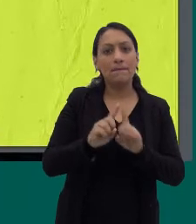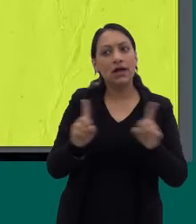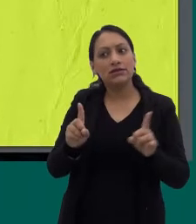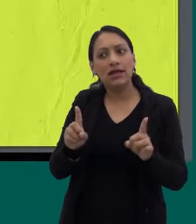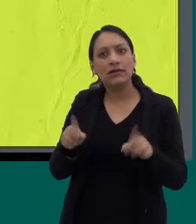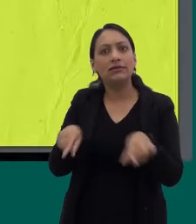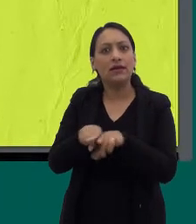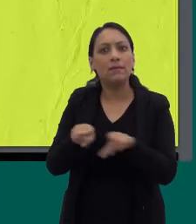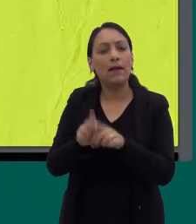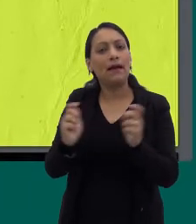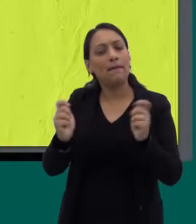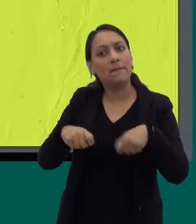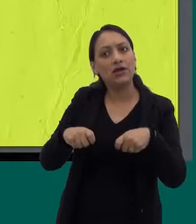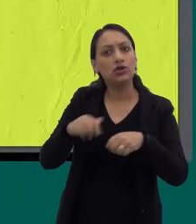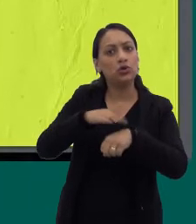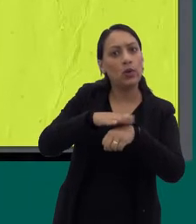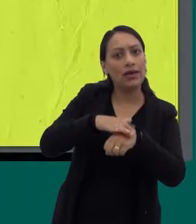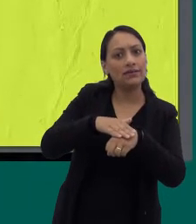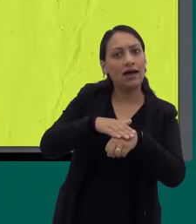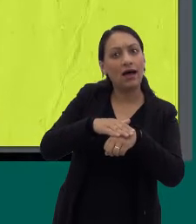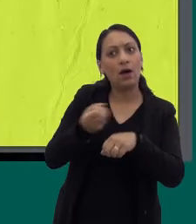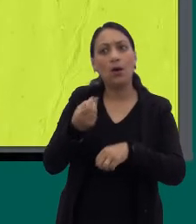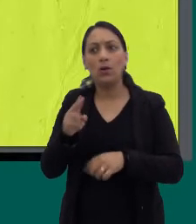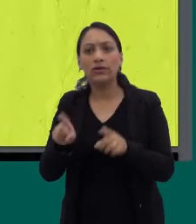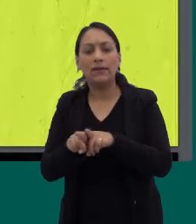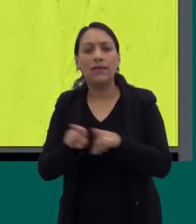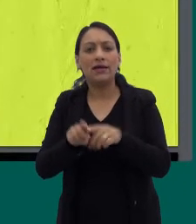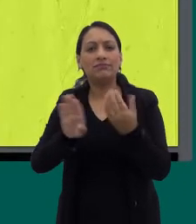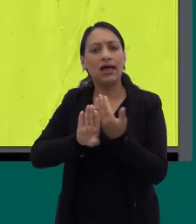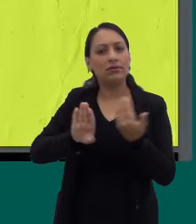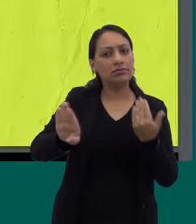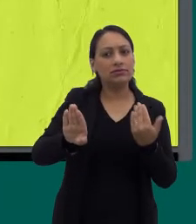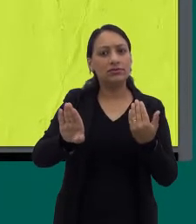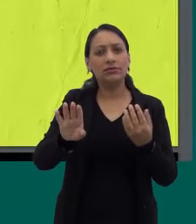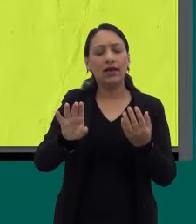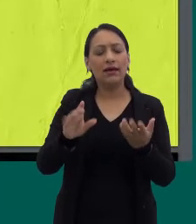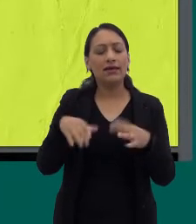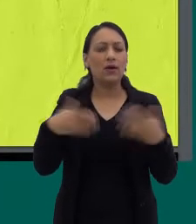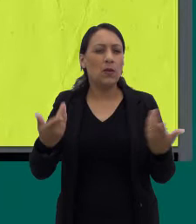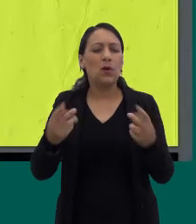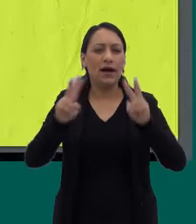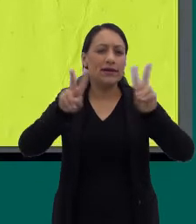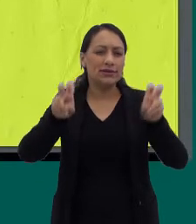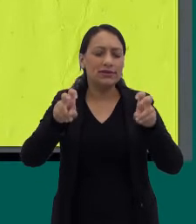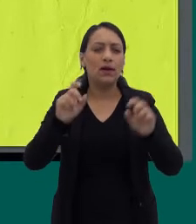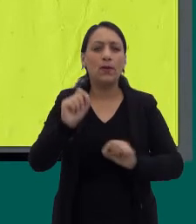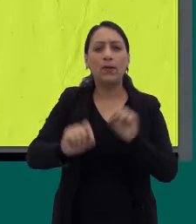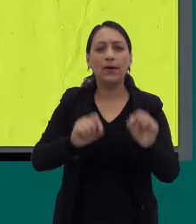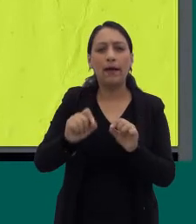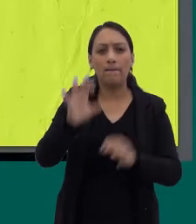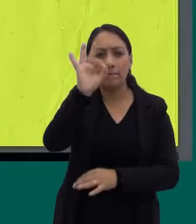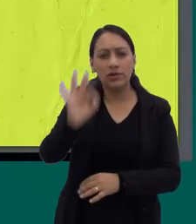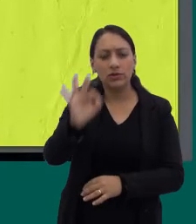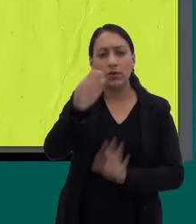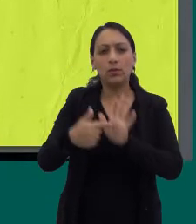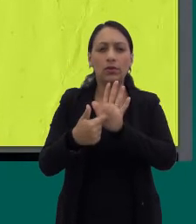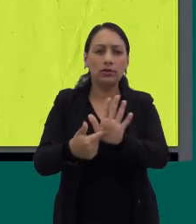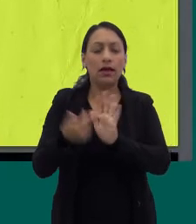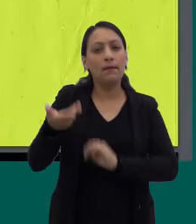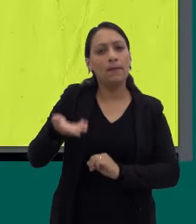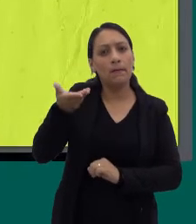curar. Então, assim, esse isolamento, né, trouxe muito essa questão desse percentual tão